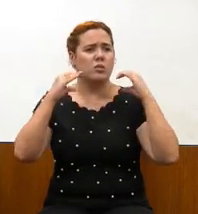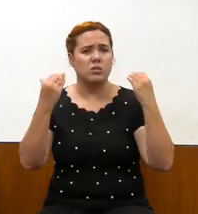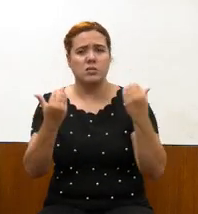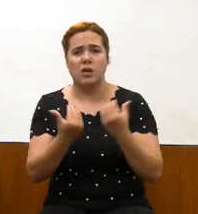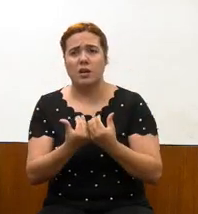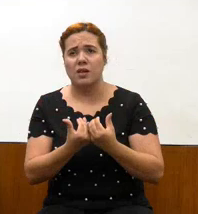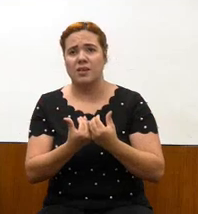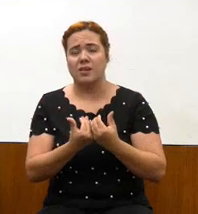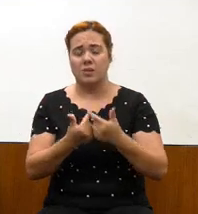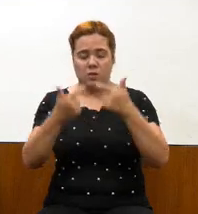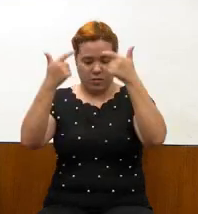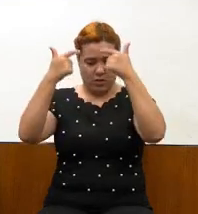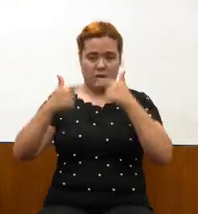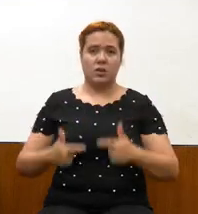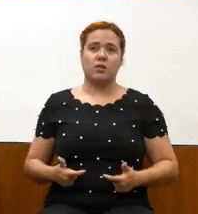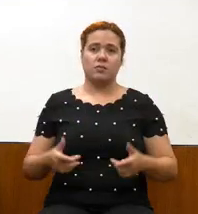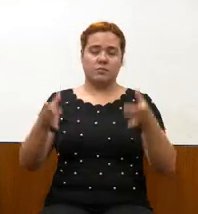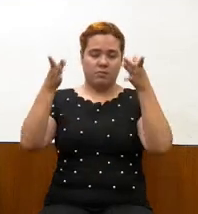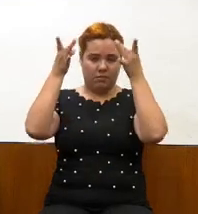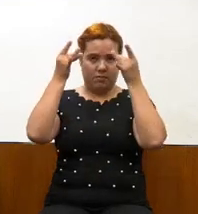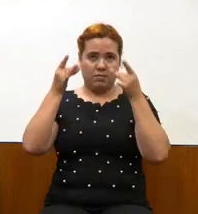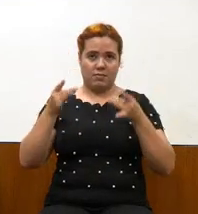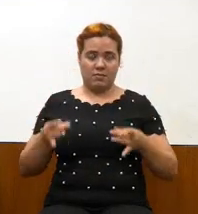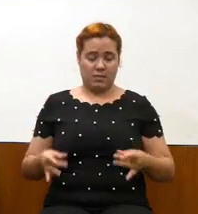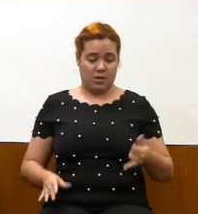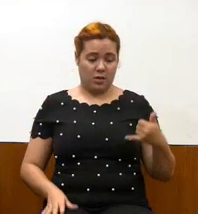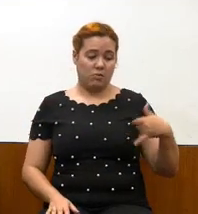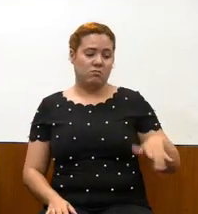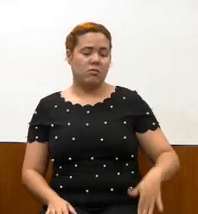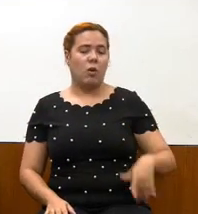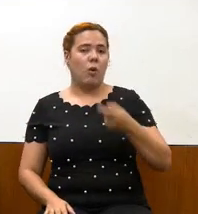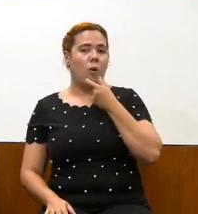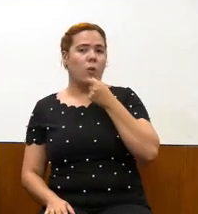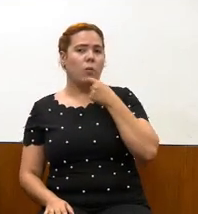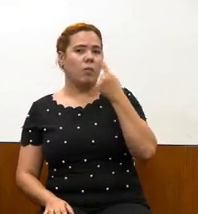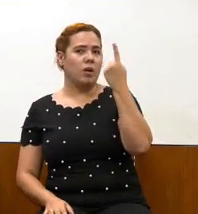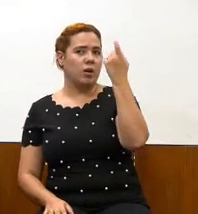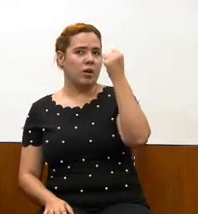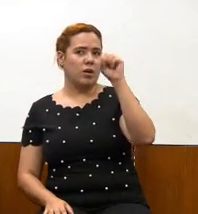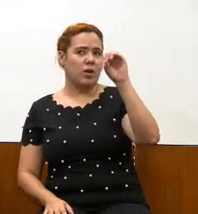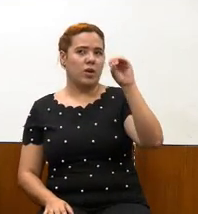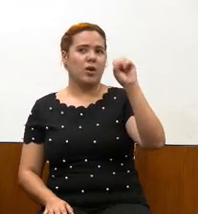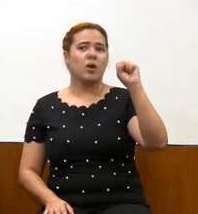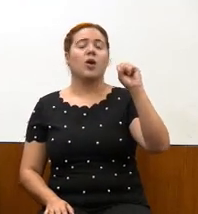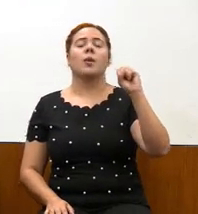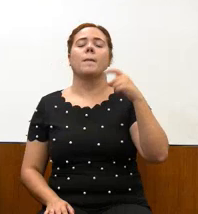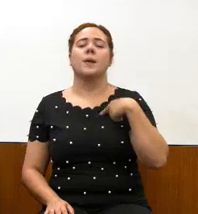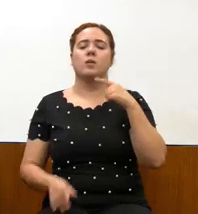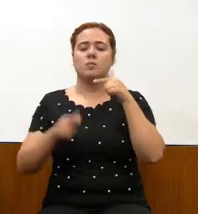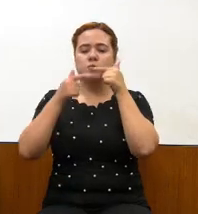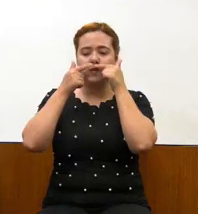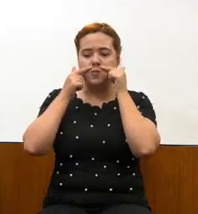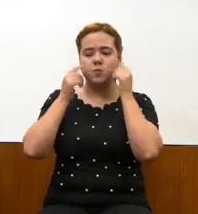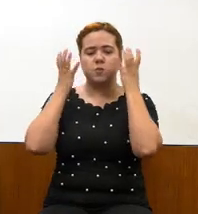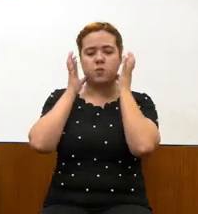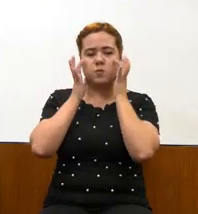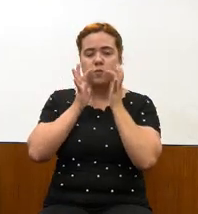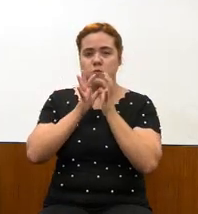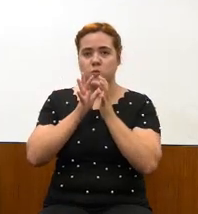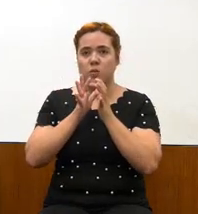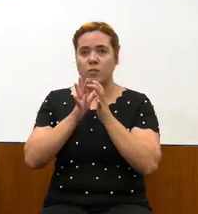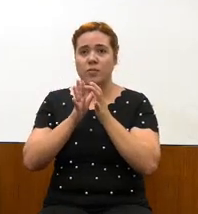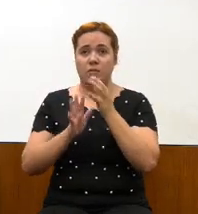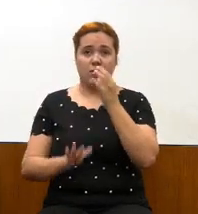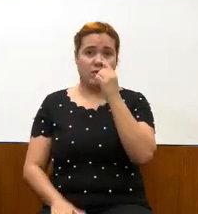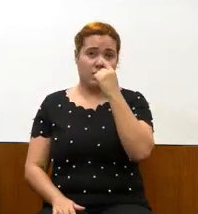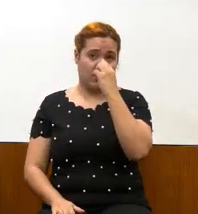Primeiro, preciso me autodescrever. Eu sou um homem de 1,80m, estou com um bigode, uma barbicha, cabelos pretos. Eu tenho um nariz um